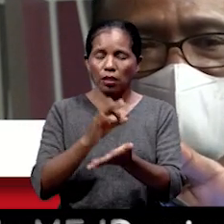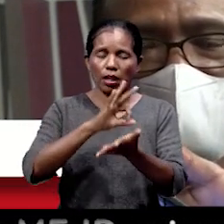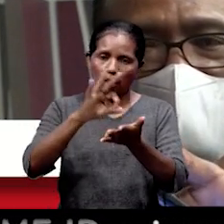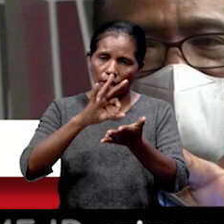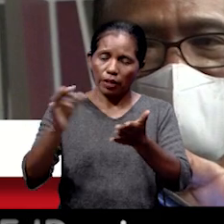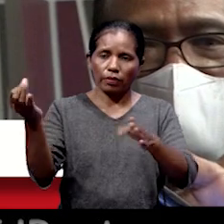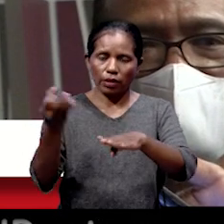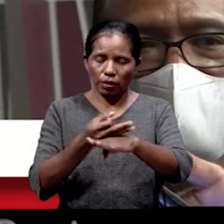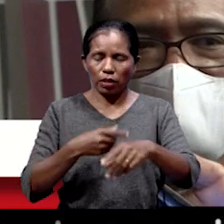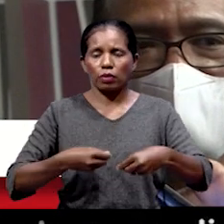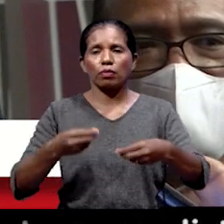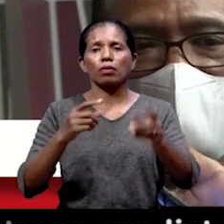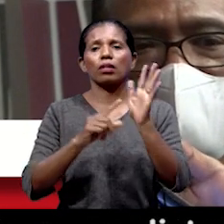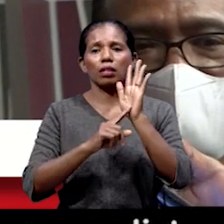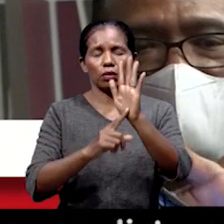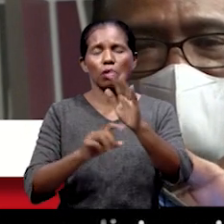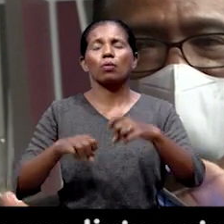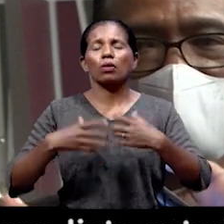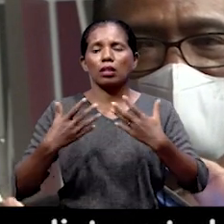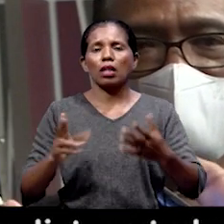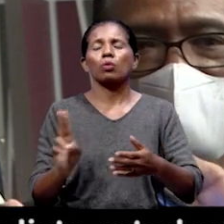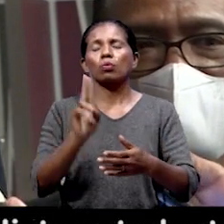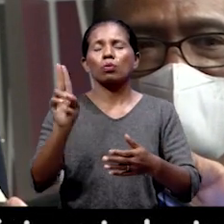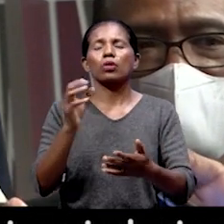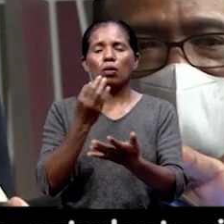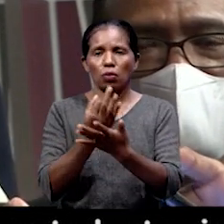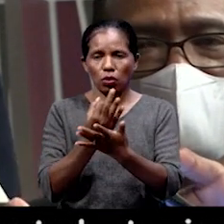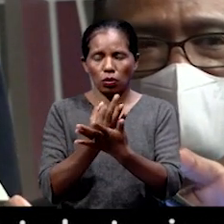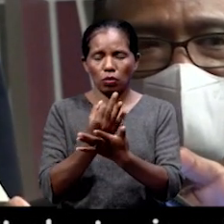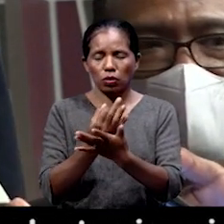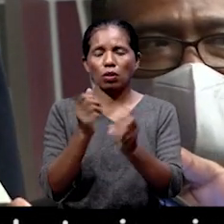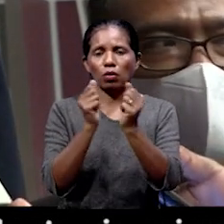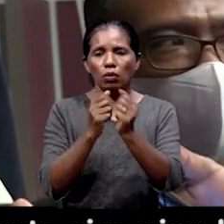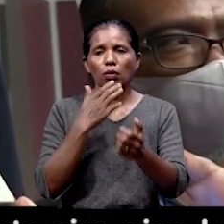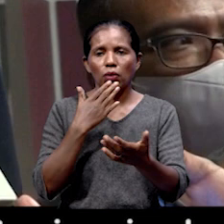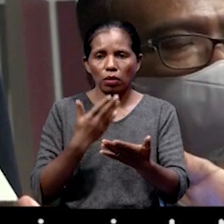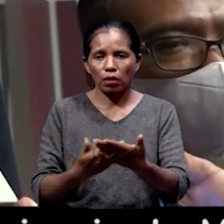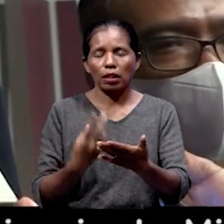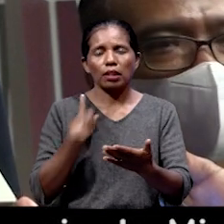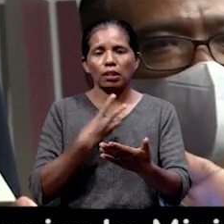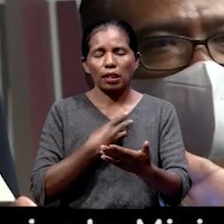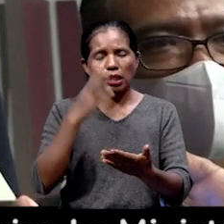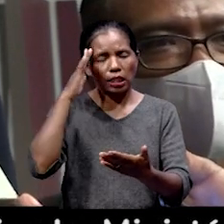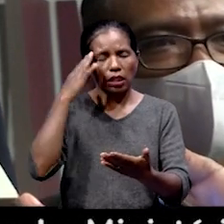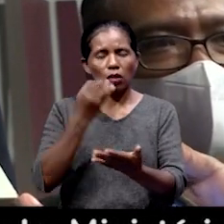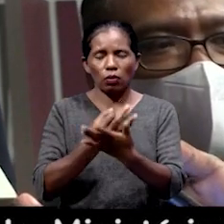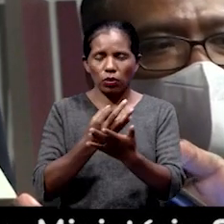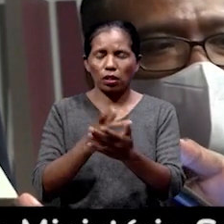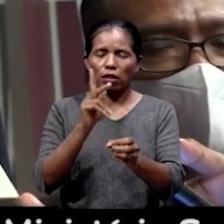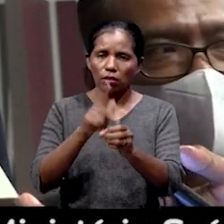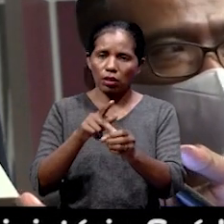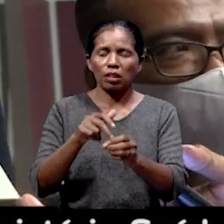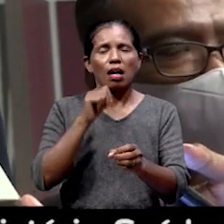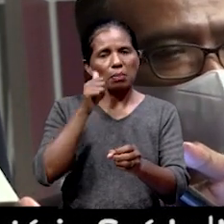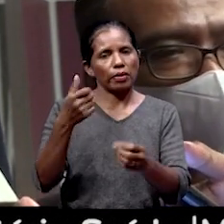A tu for recomendação ou insaba ou em, a tu gasta o dia, também está tendo cada que tinha fundo petrolífero, né? Temos desenvolvimento carec, abang né